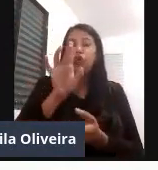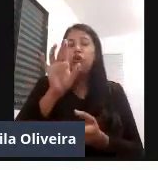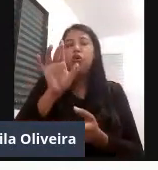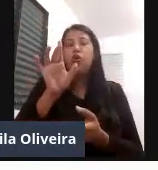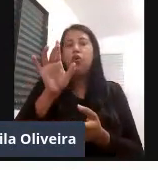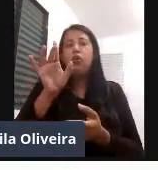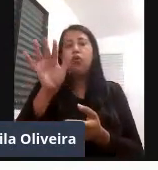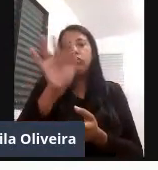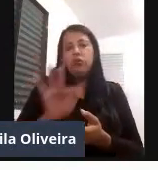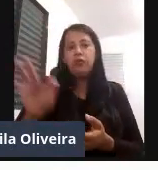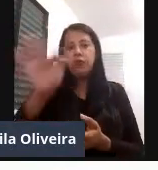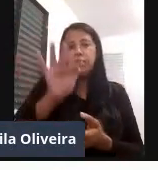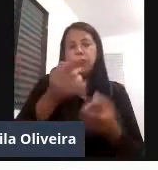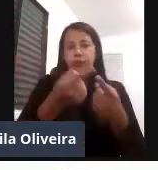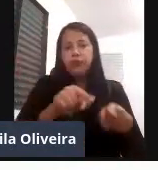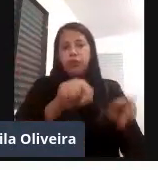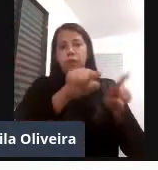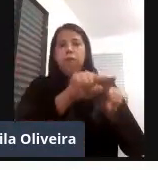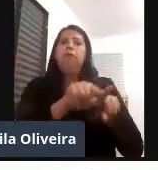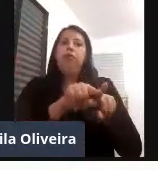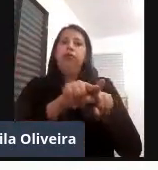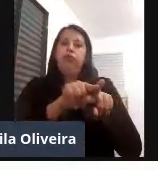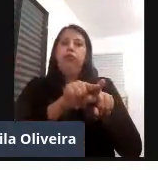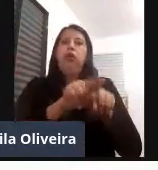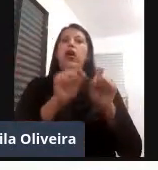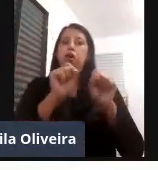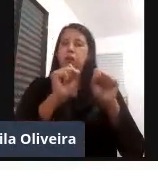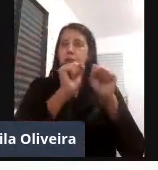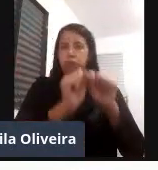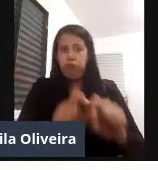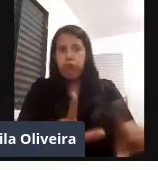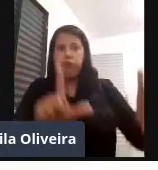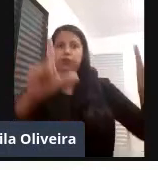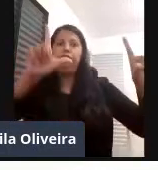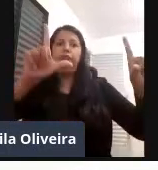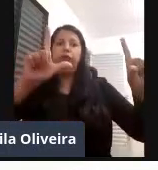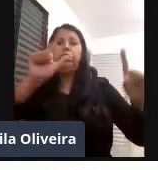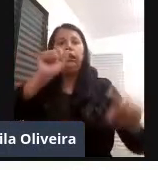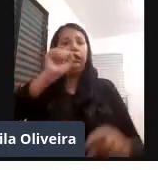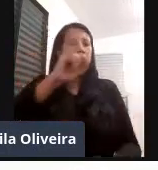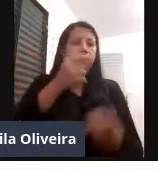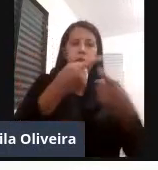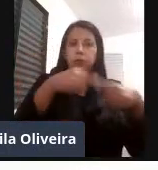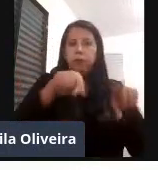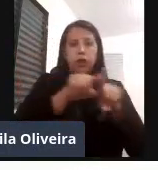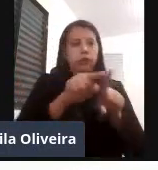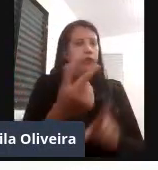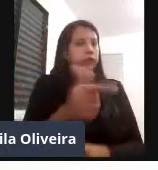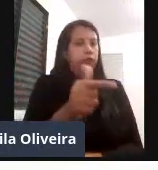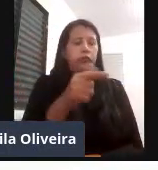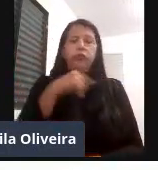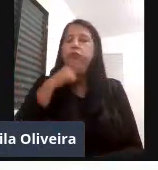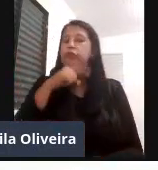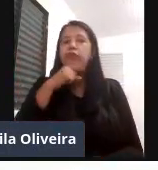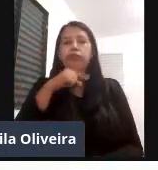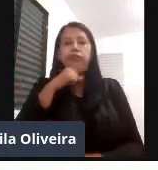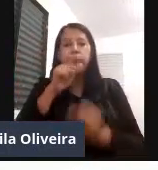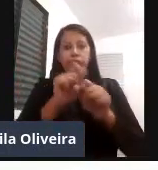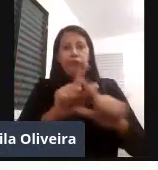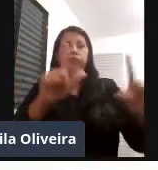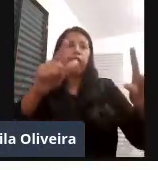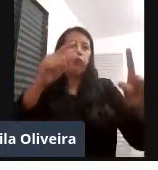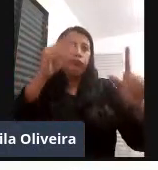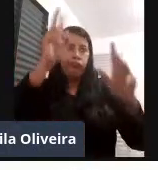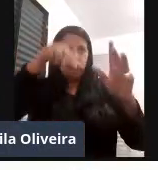instituições que são parceiras da CAPES, ela libera um acesso para os seus, vamos dizer assim, alunos, para o